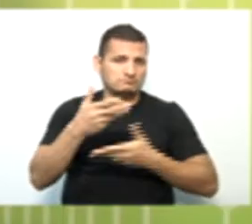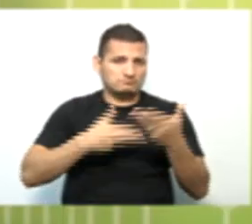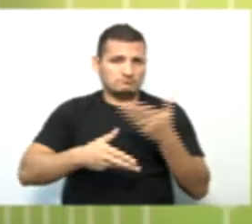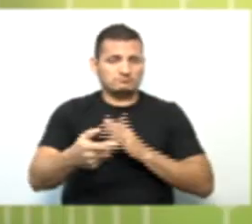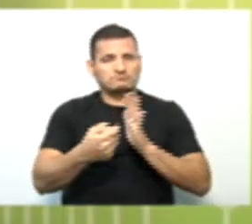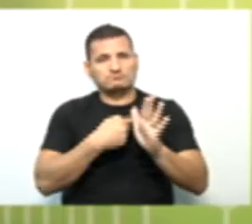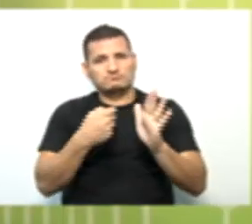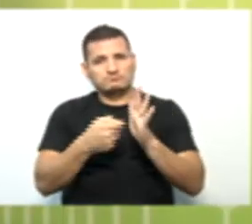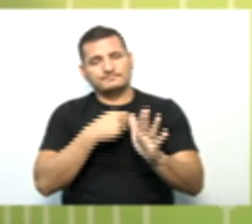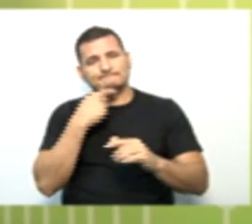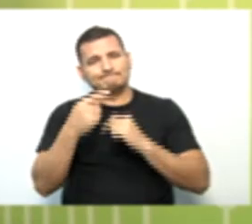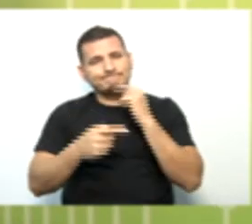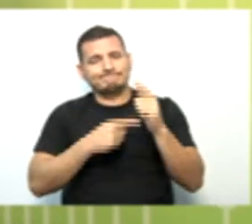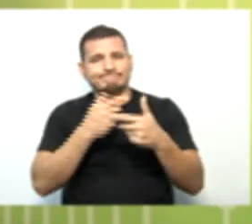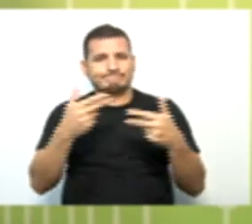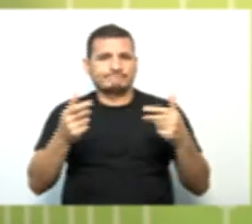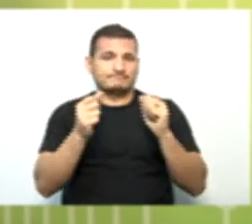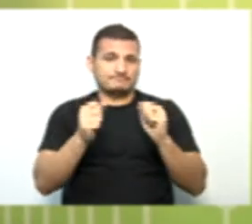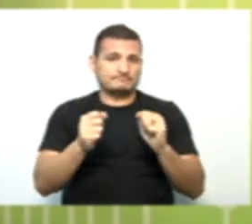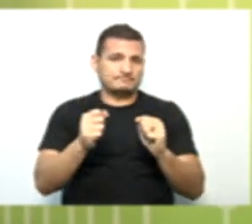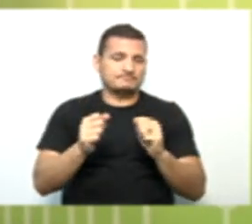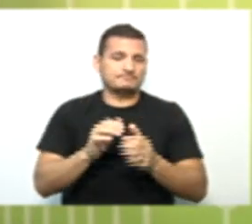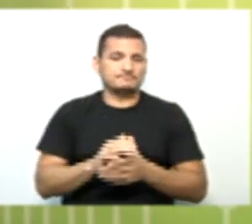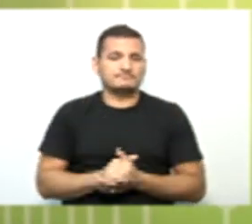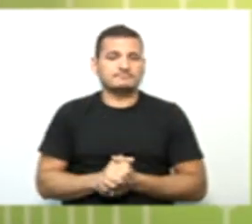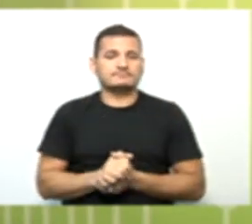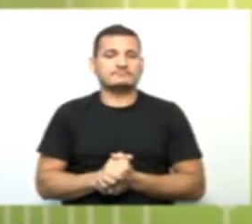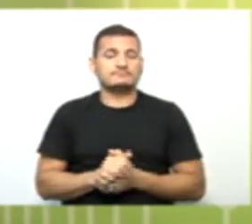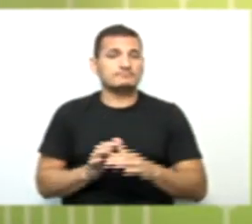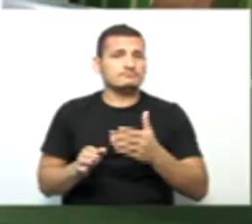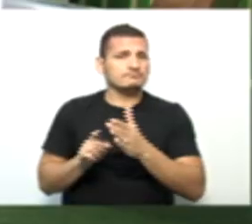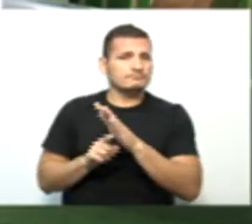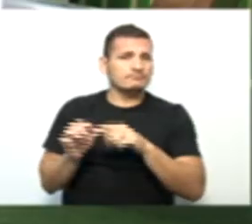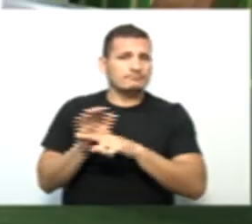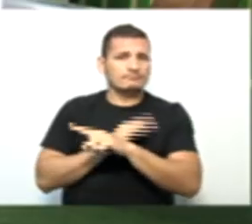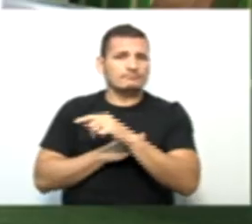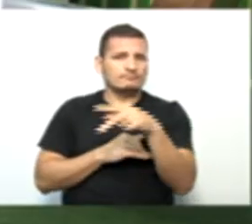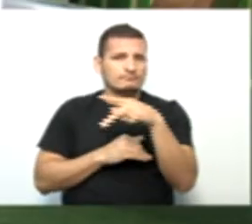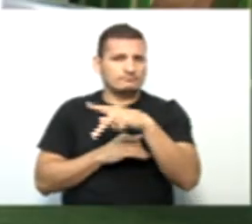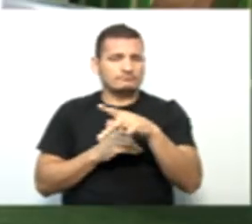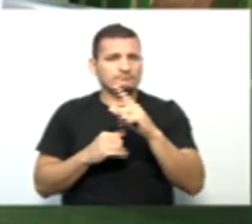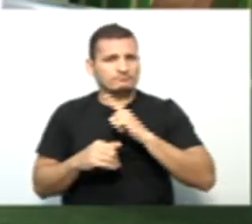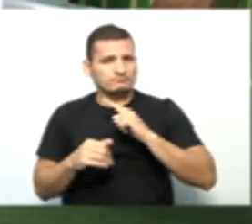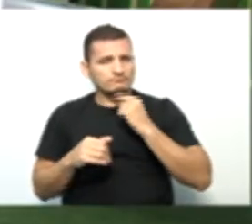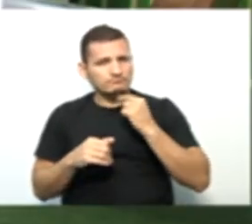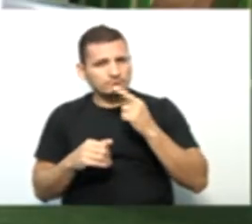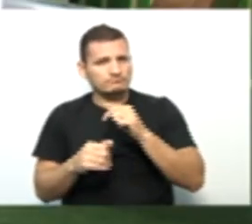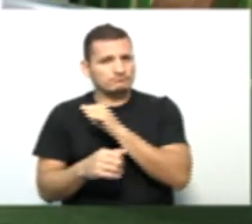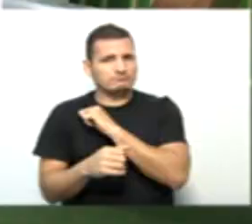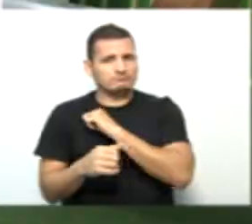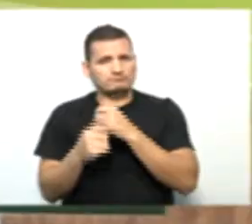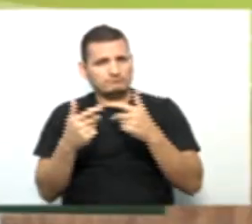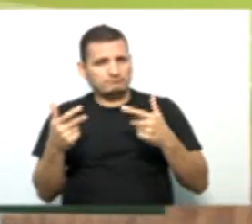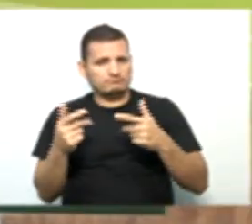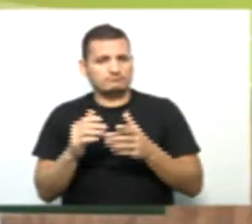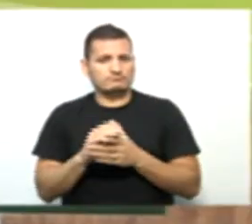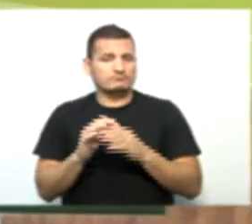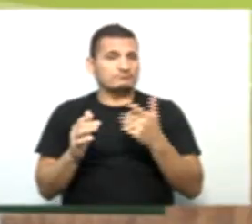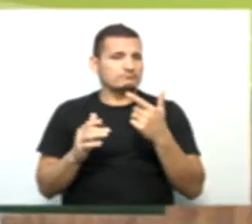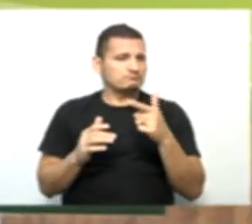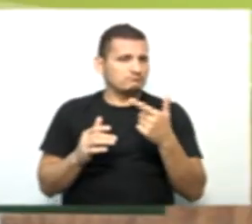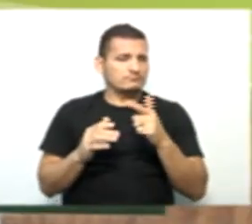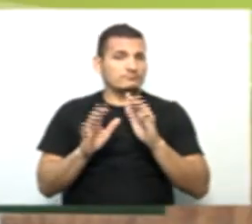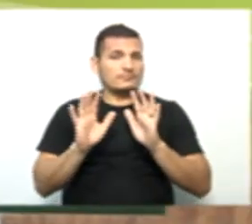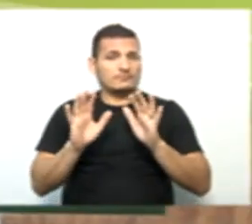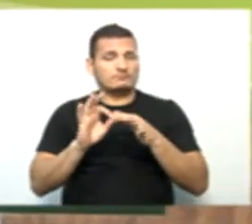chat e mandar as dúvidas que vocês tenham. Professor Eduardo, temos alguma questão aí no chat? ainda não, mas fiquem